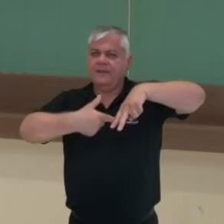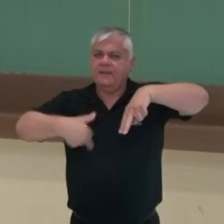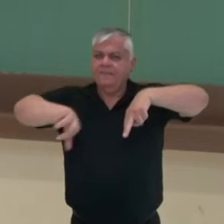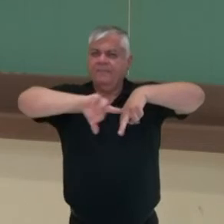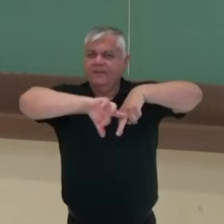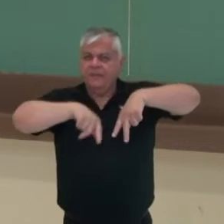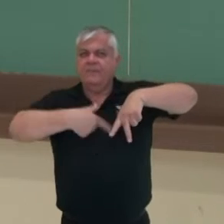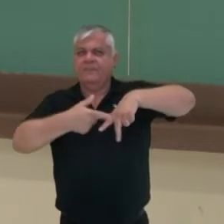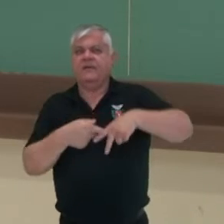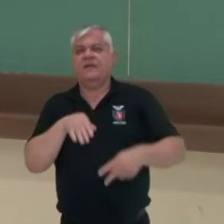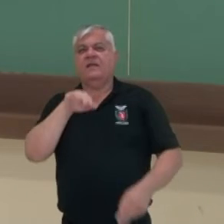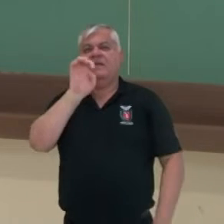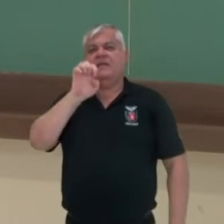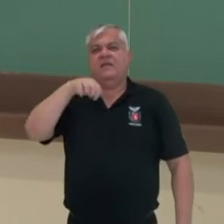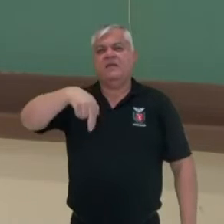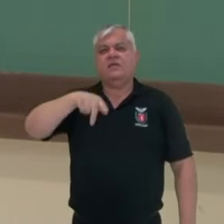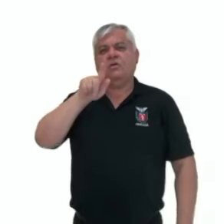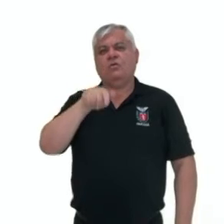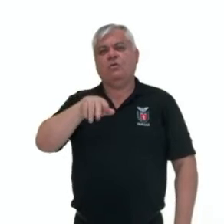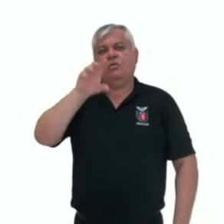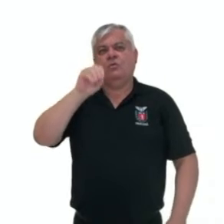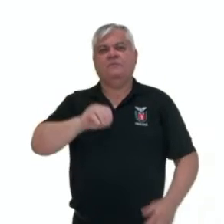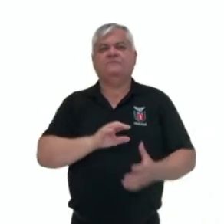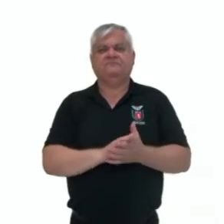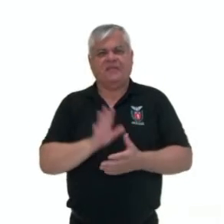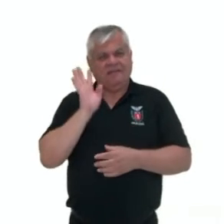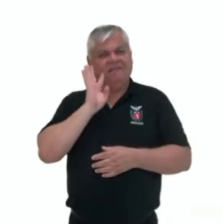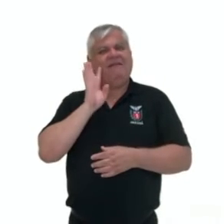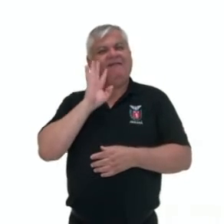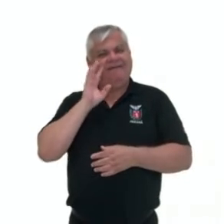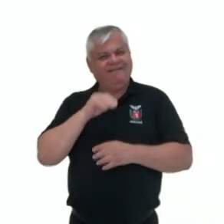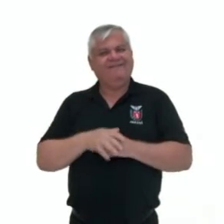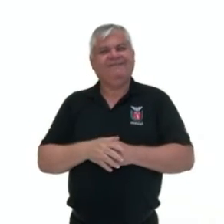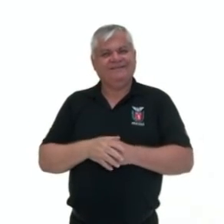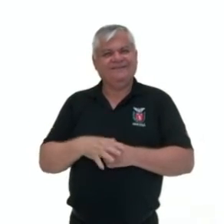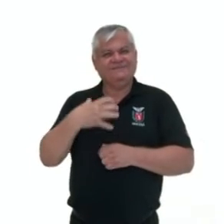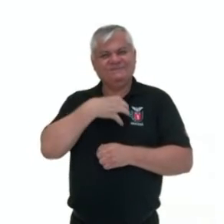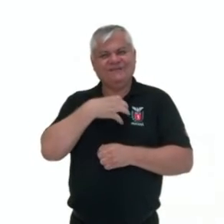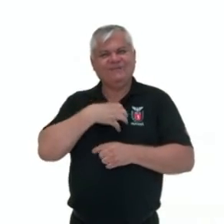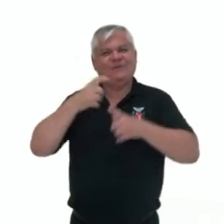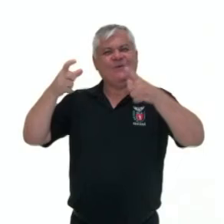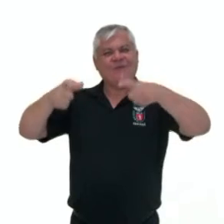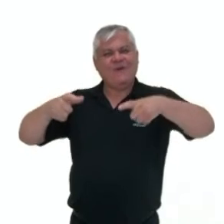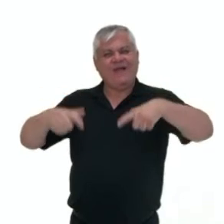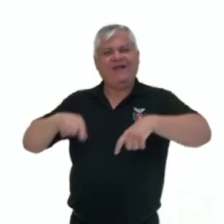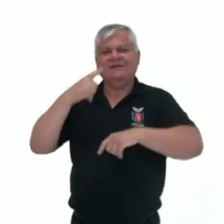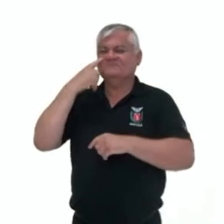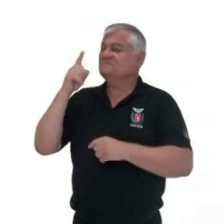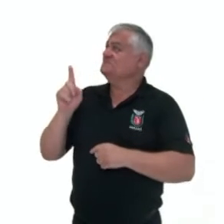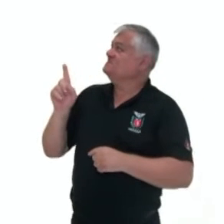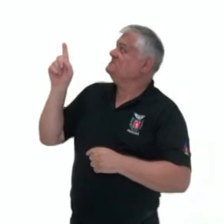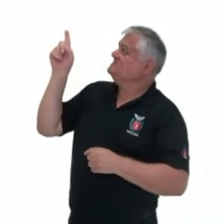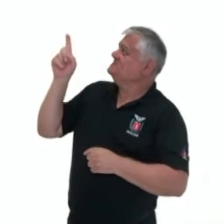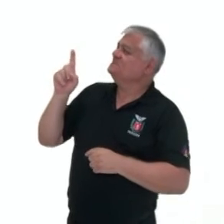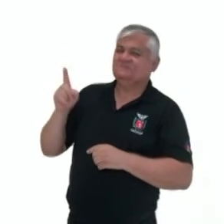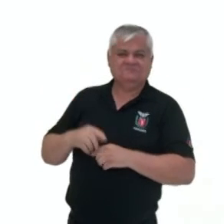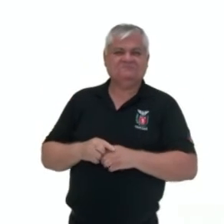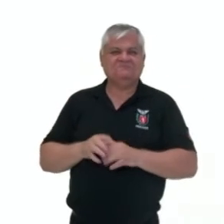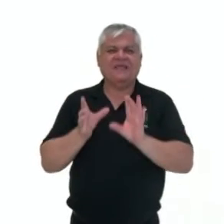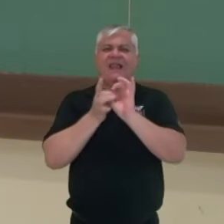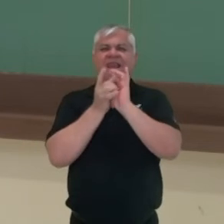o engolo. Legal a gente ver as características do local, né, eles estão lutando, ó, que bacana, na